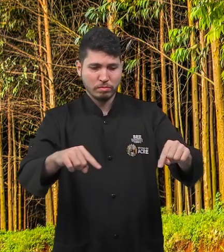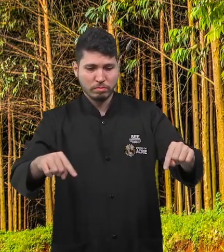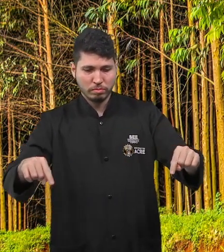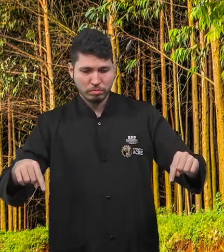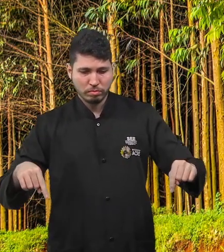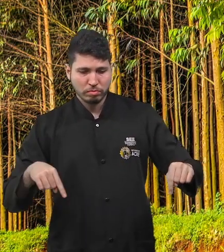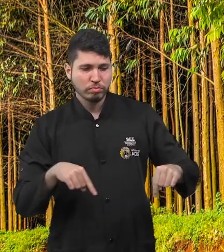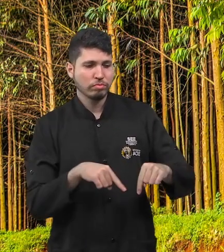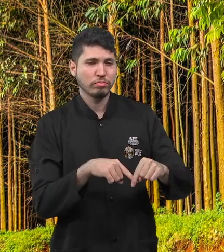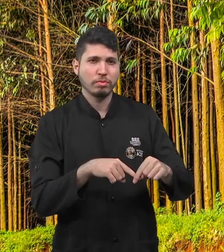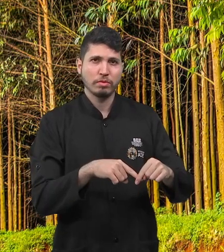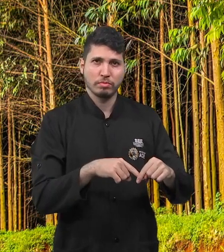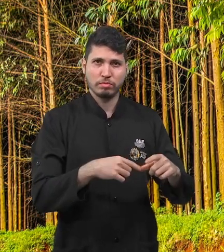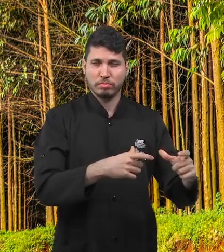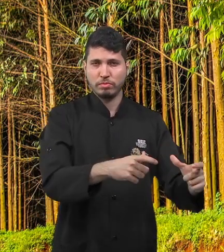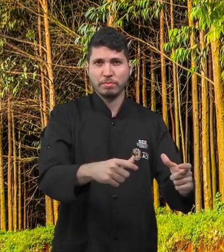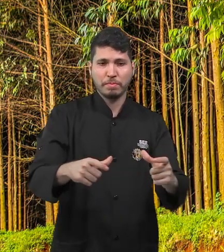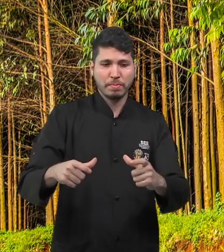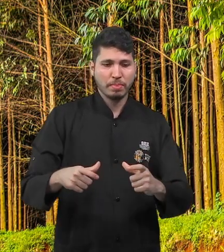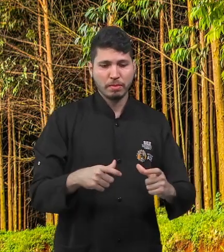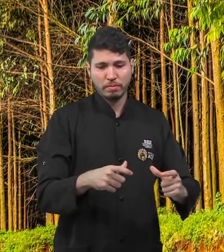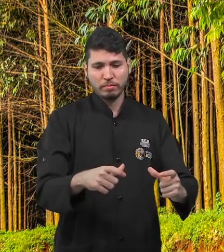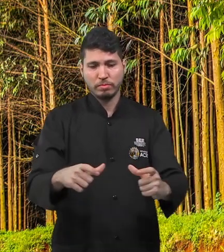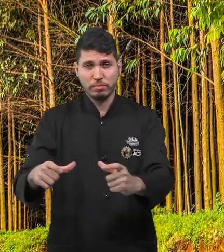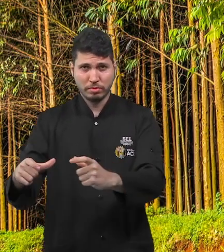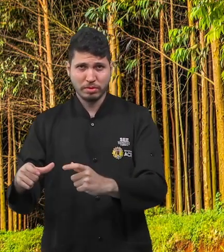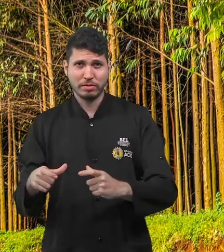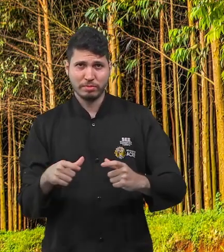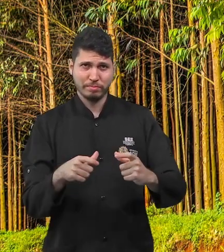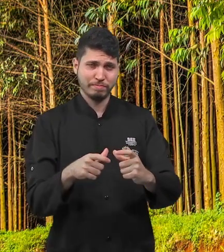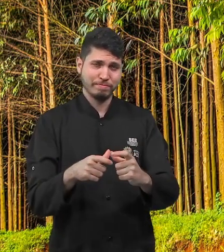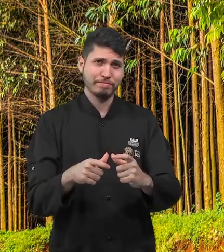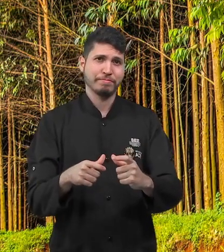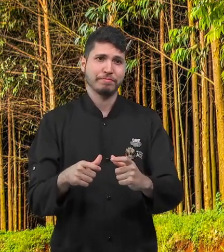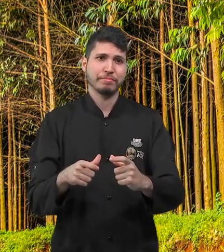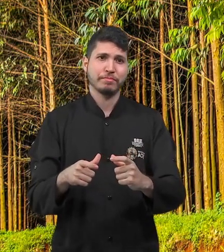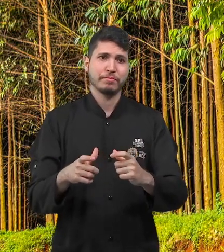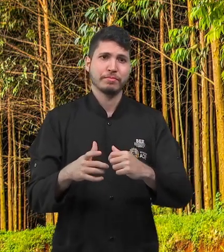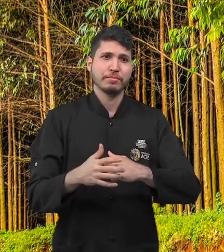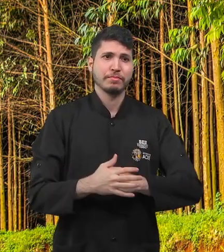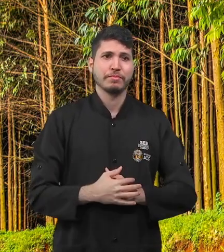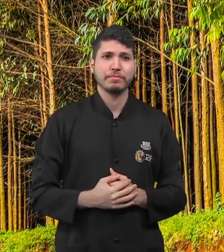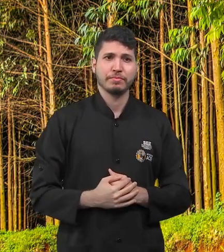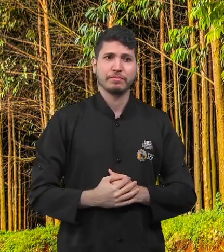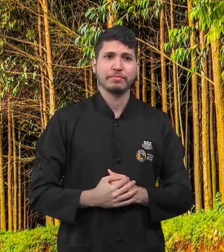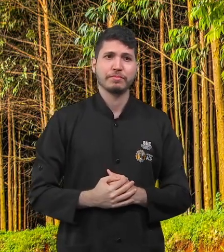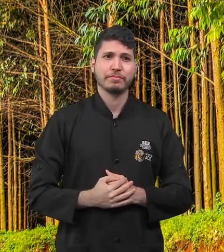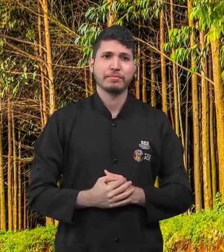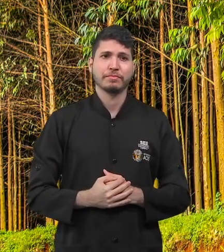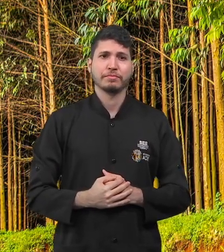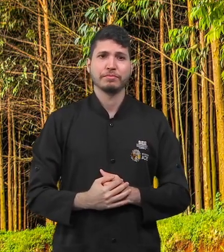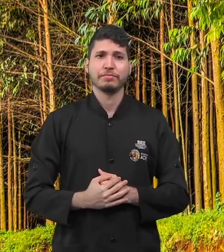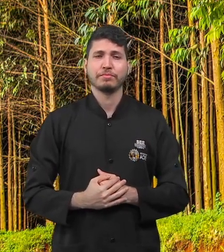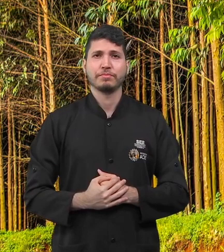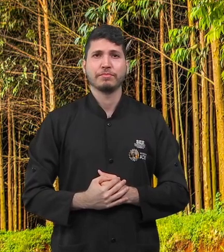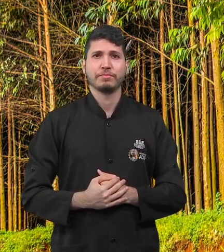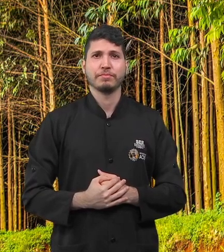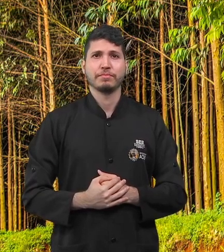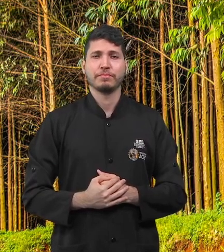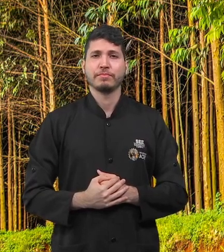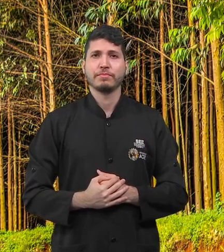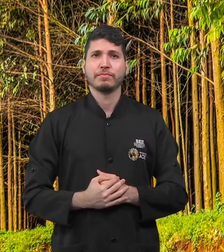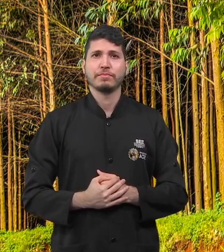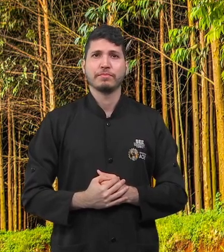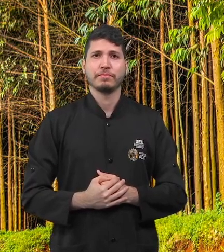áreas exploráveis são aquelas que não tem necessidade alguma de você fazer um manejo